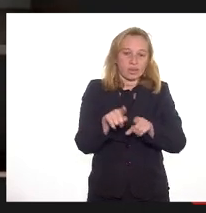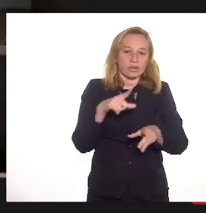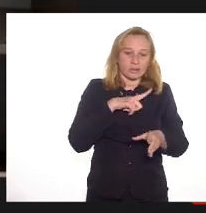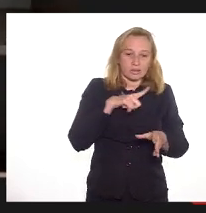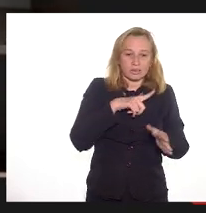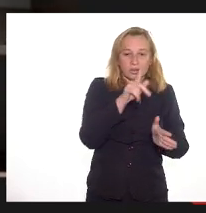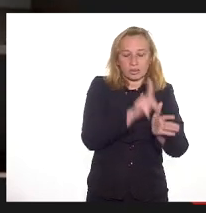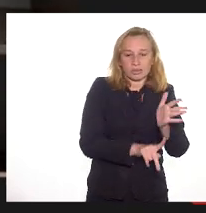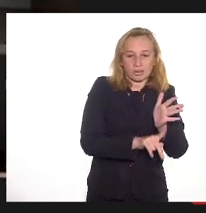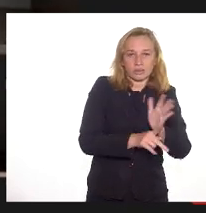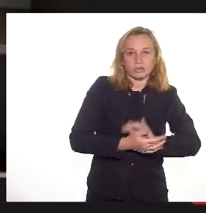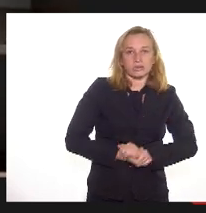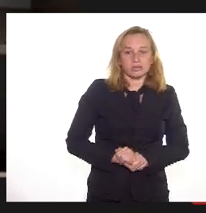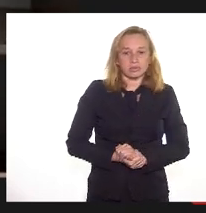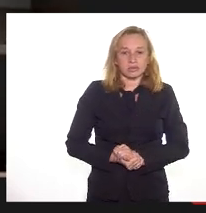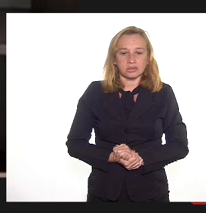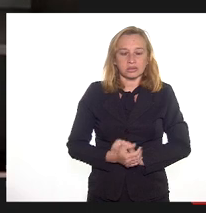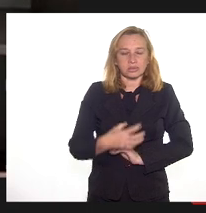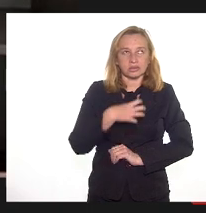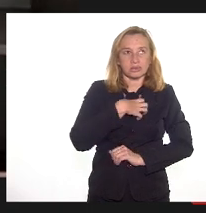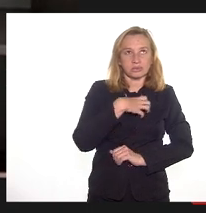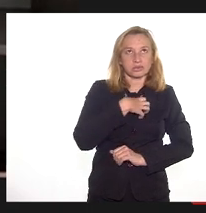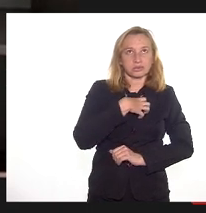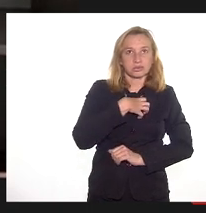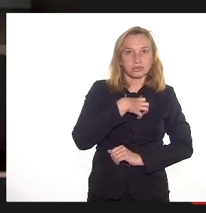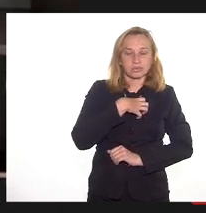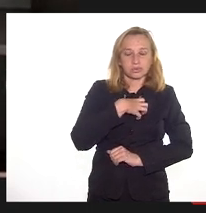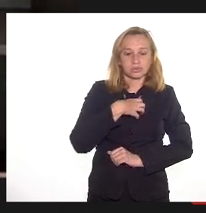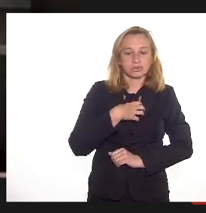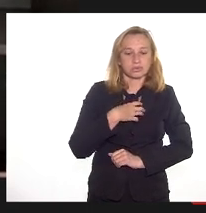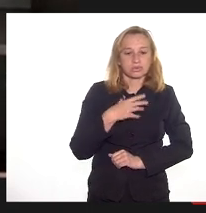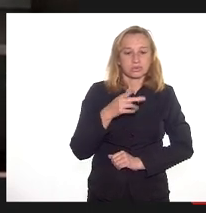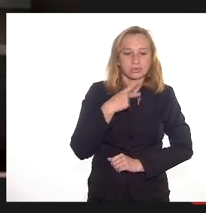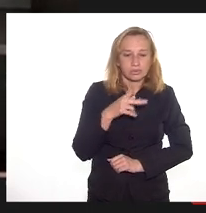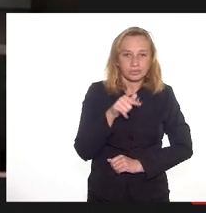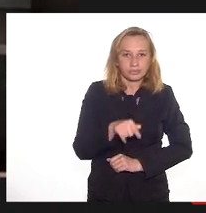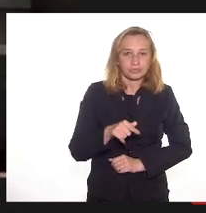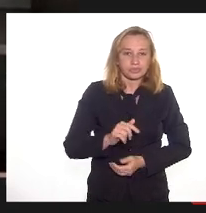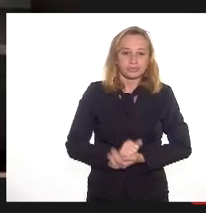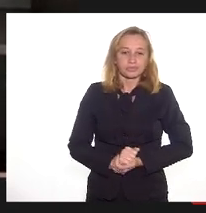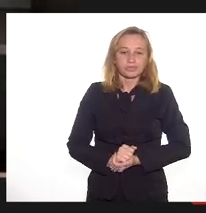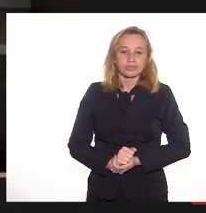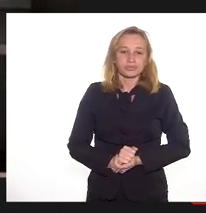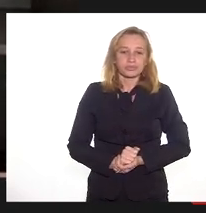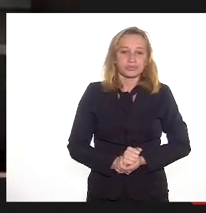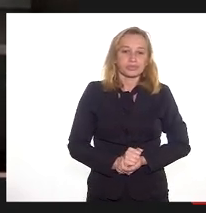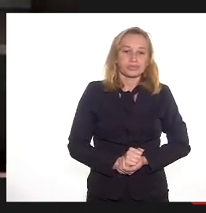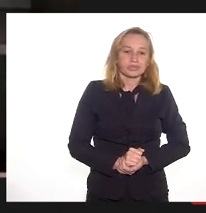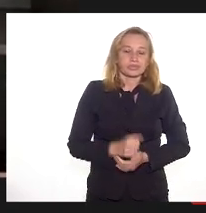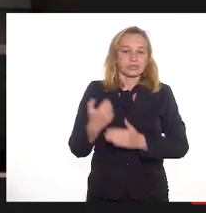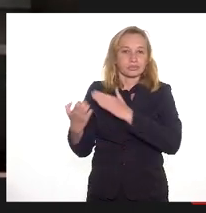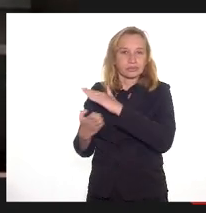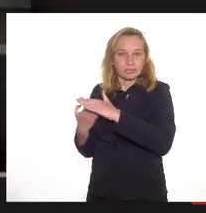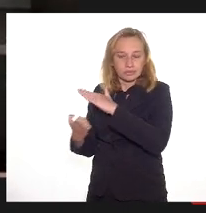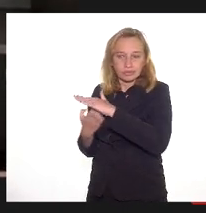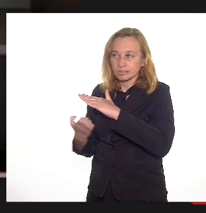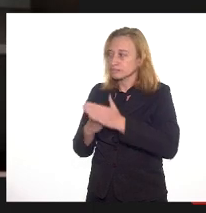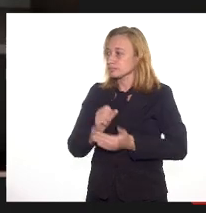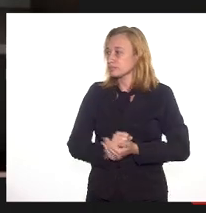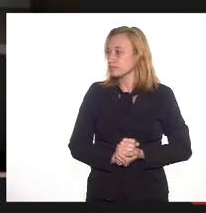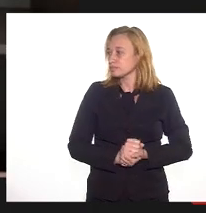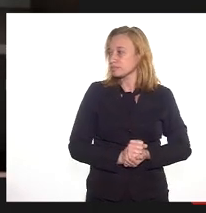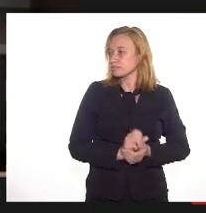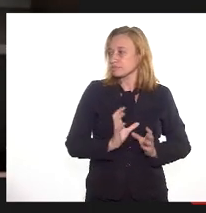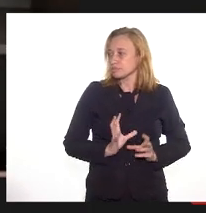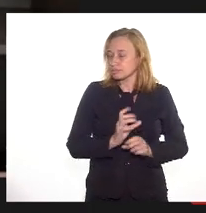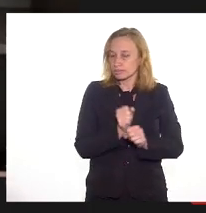desse projeto, mas no sentido de, como aqui bem falado, como empresa, né, de